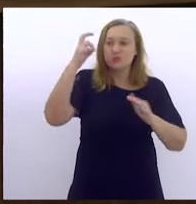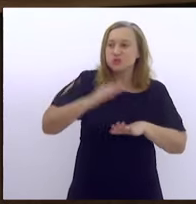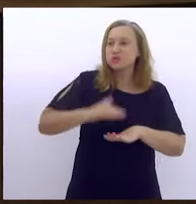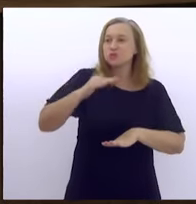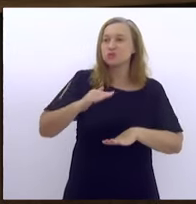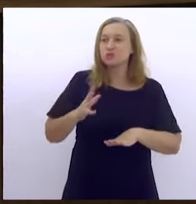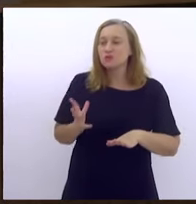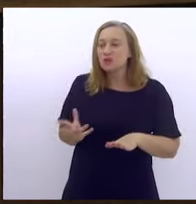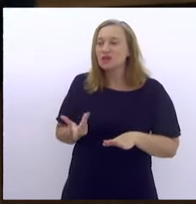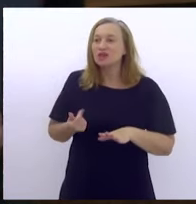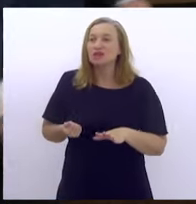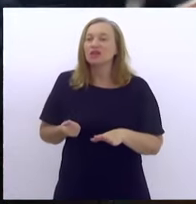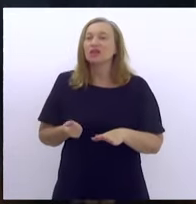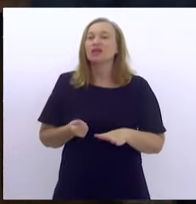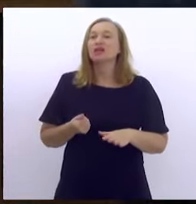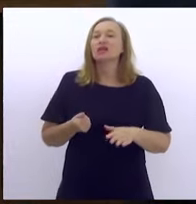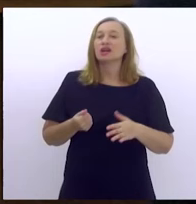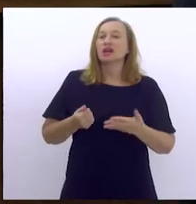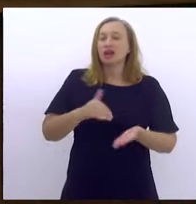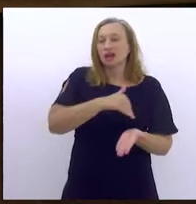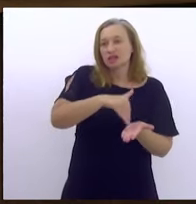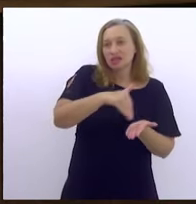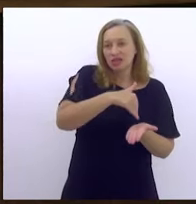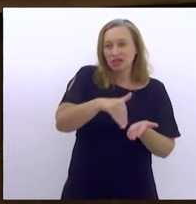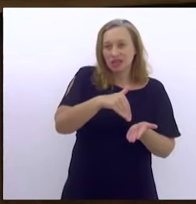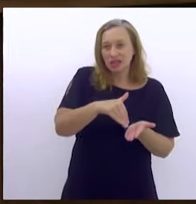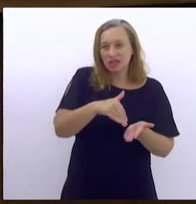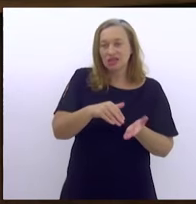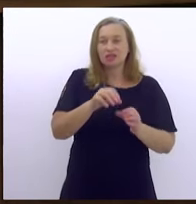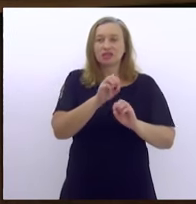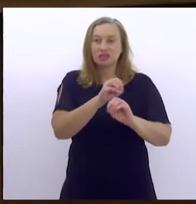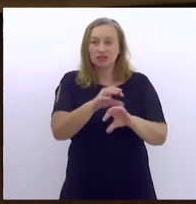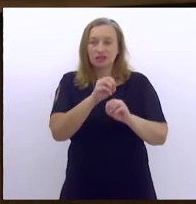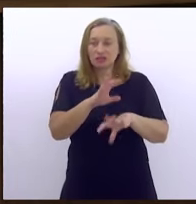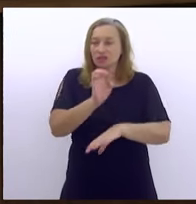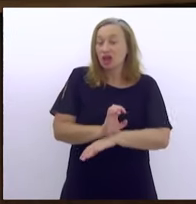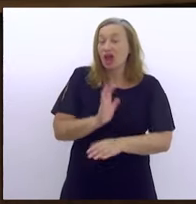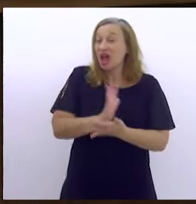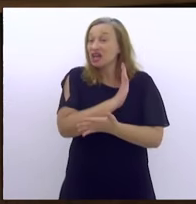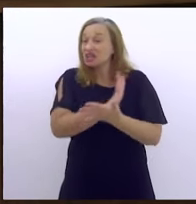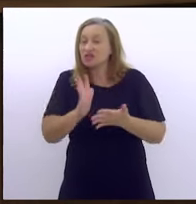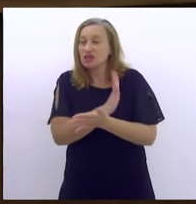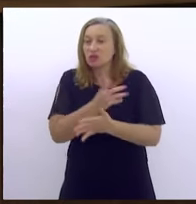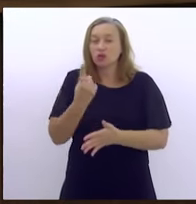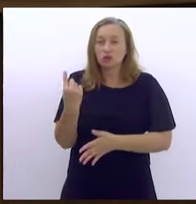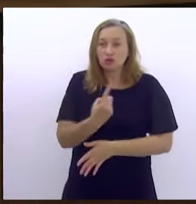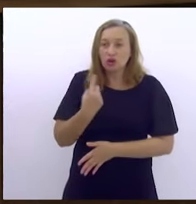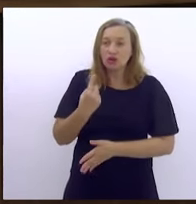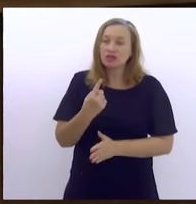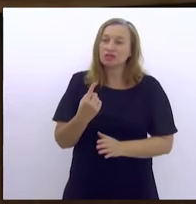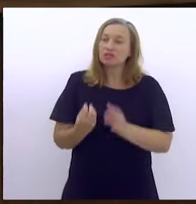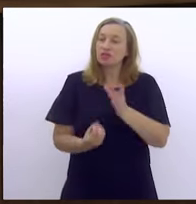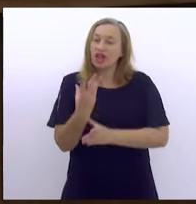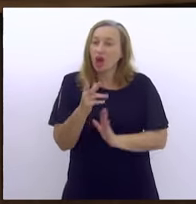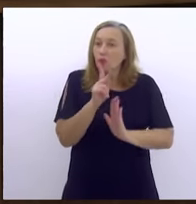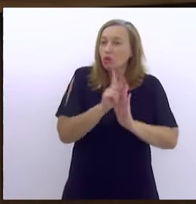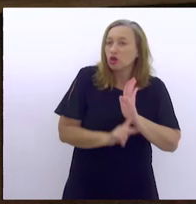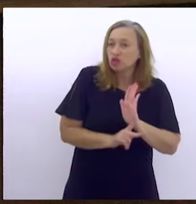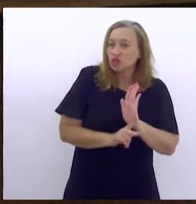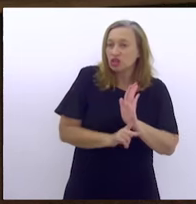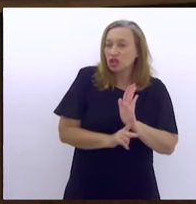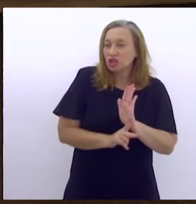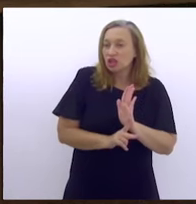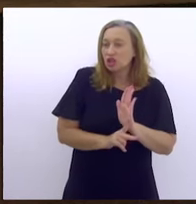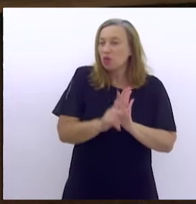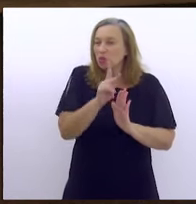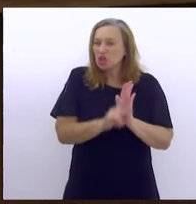gostaria de agradecer à Secretaria de Educação do Estado, porque muitas das vezes, quando nós vamos fazer um projeto, o projeto não vem da